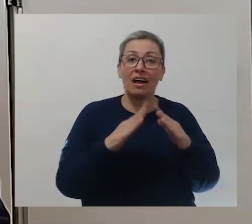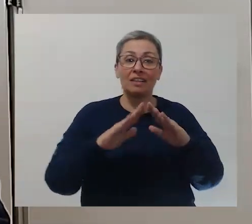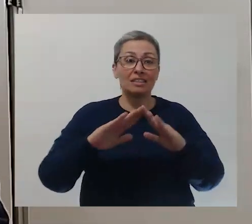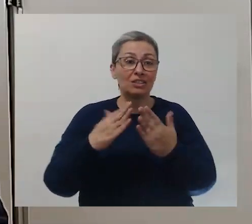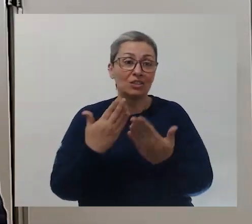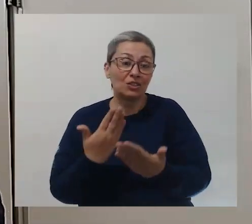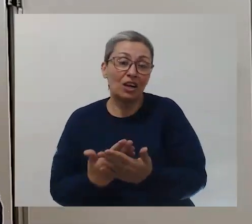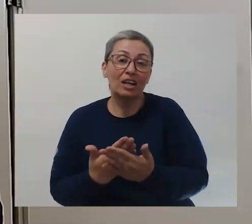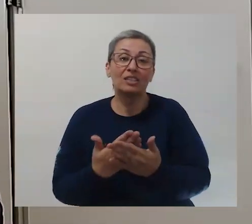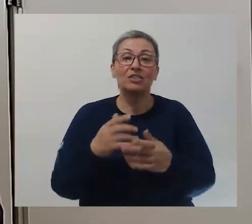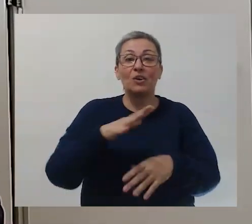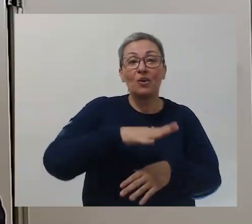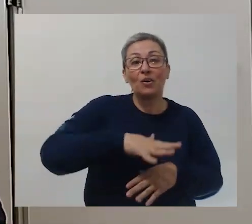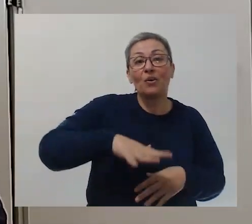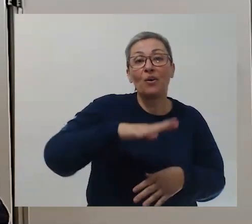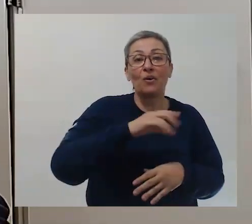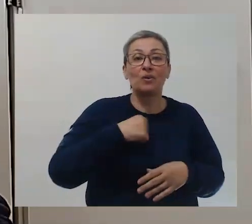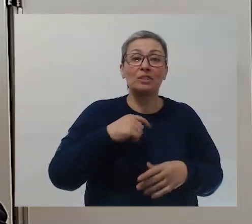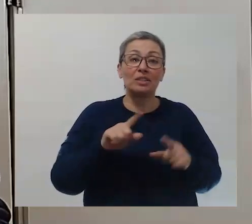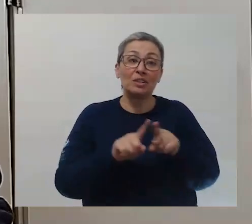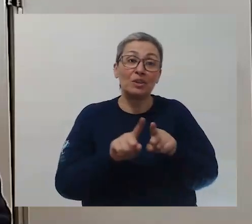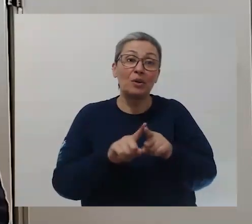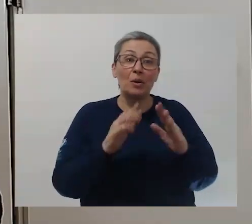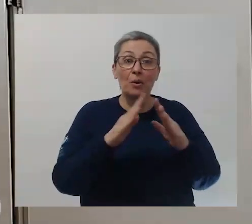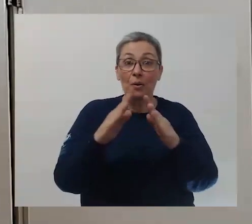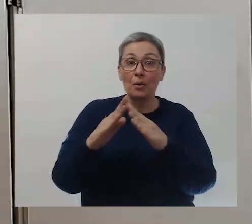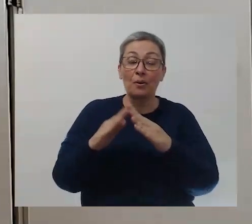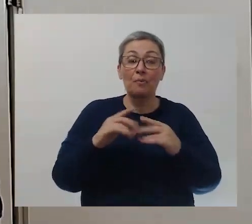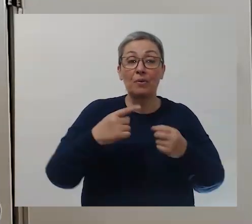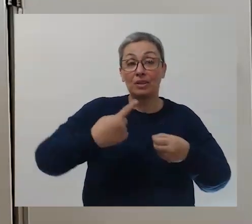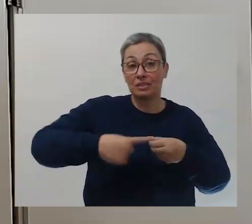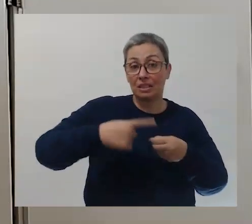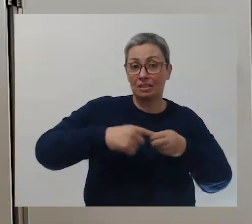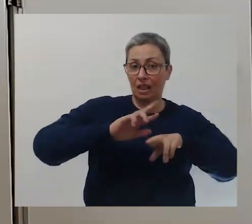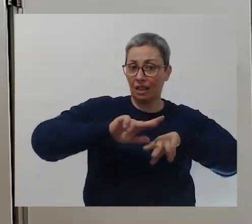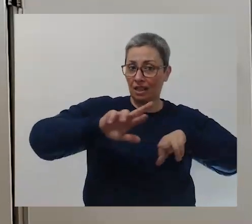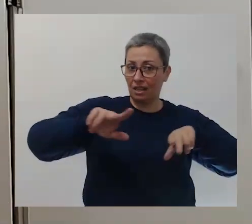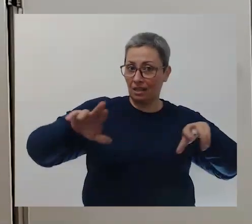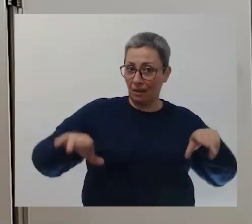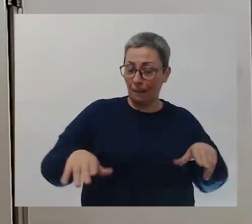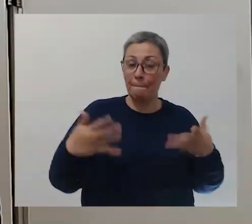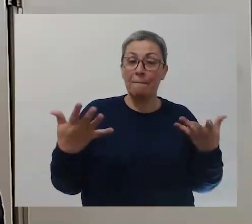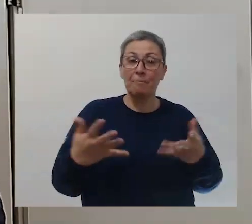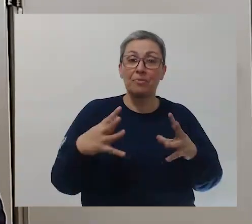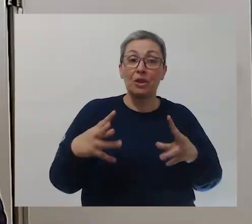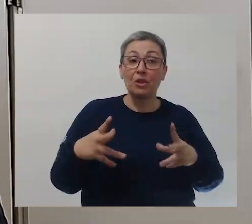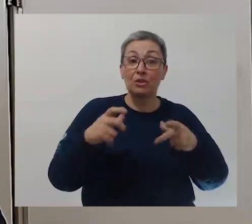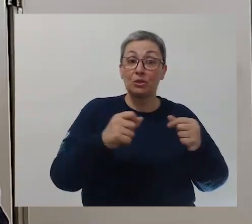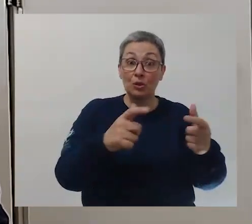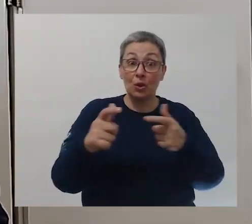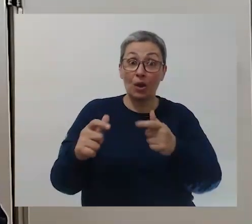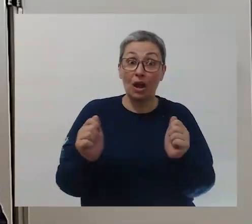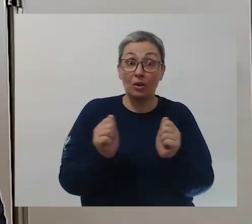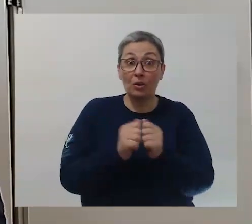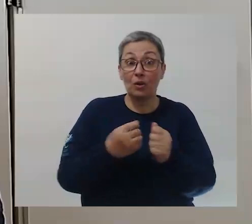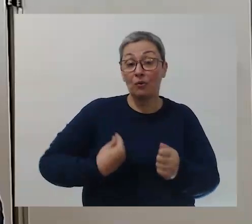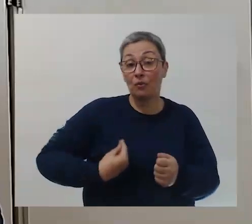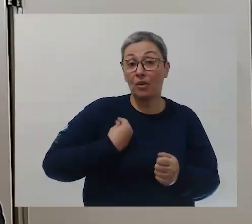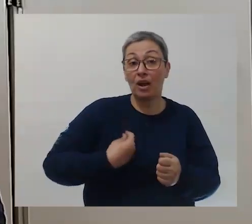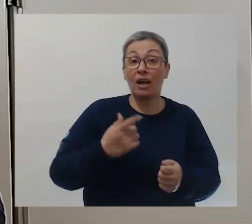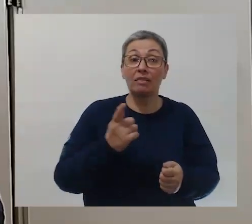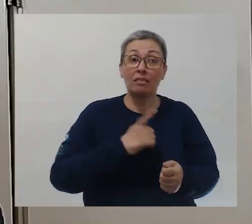nossa school, espaços no nosso bairro, na city, etc. Todos os locais de